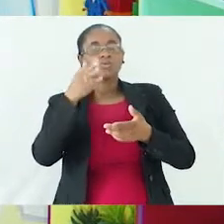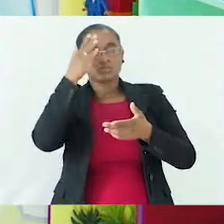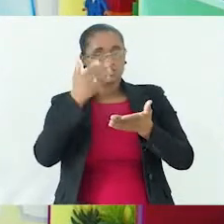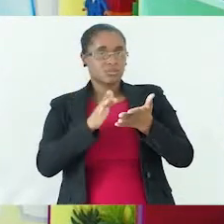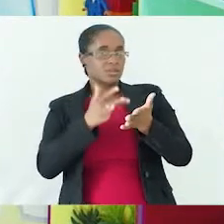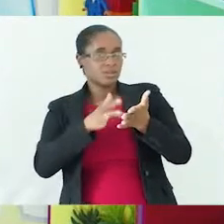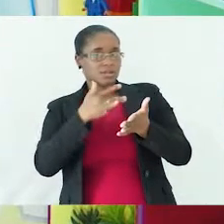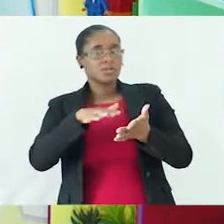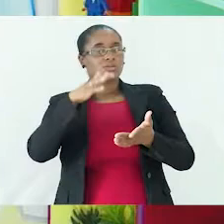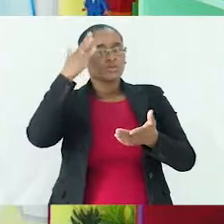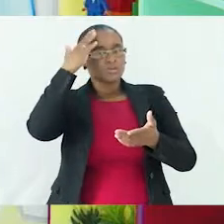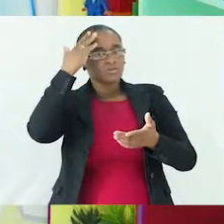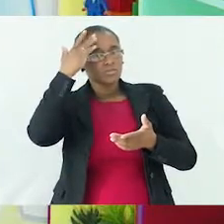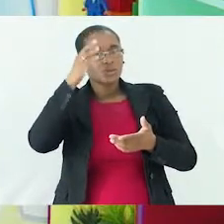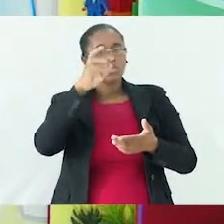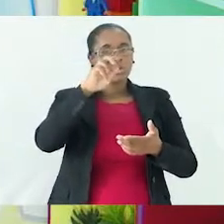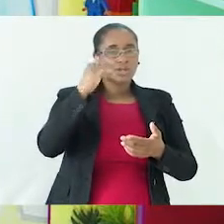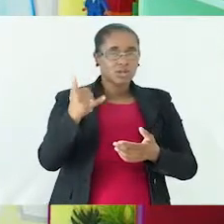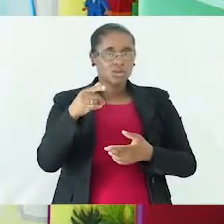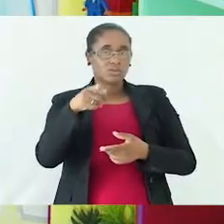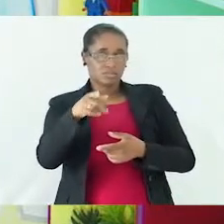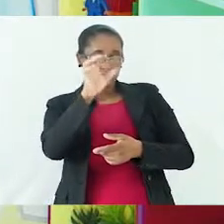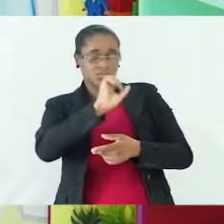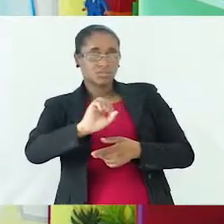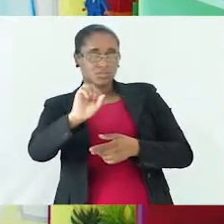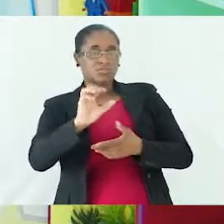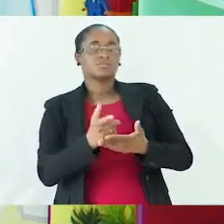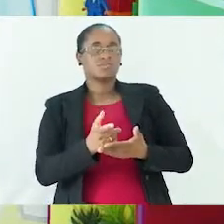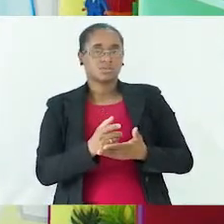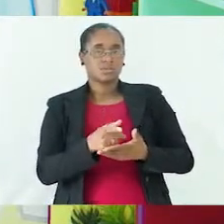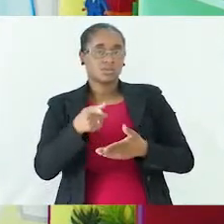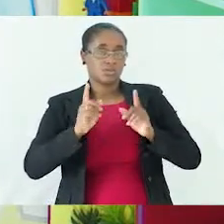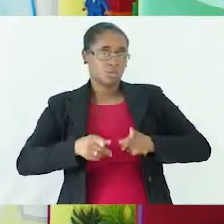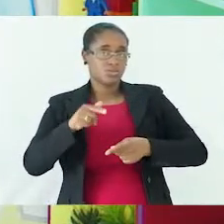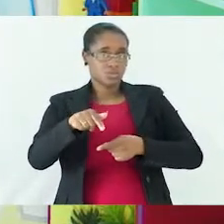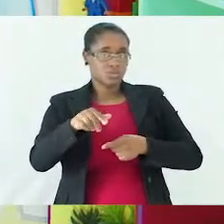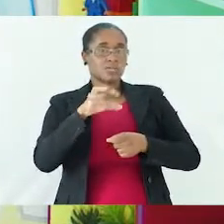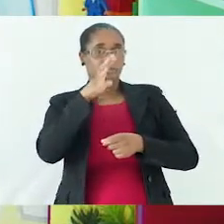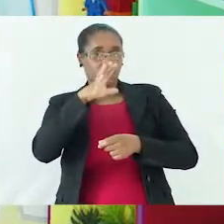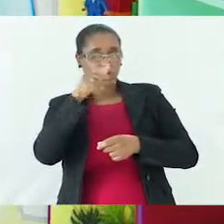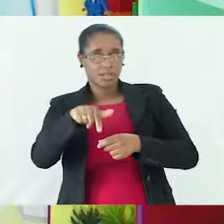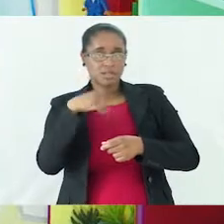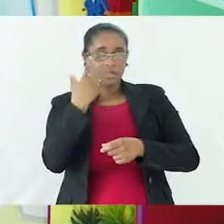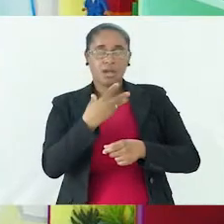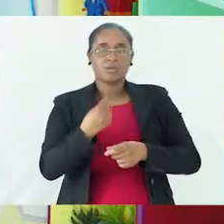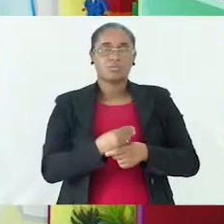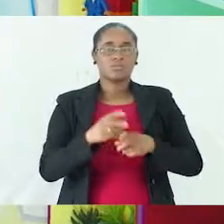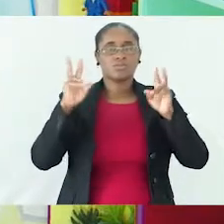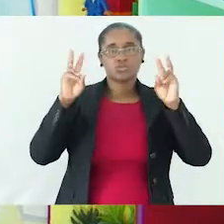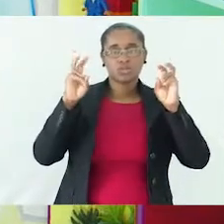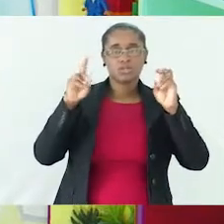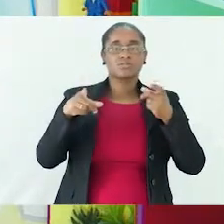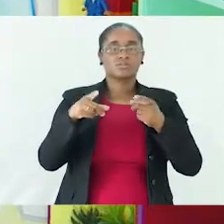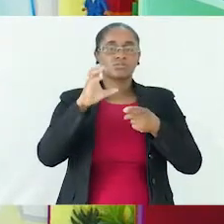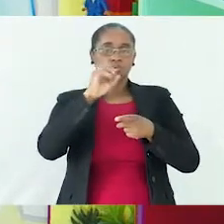manual e é a partir dele que nós vamos falar nesta aula. E o título do conto,